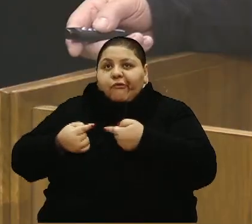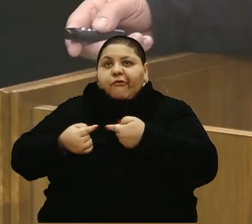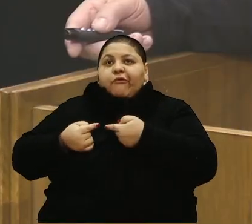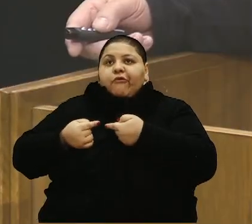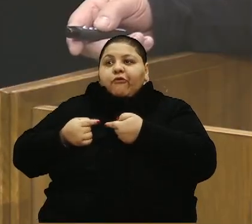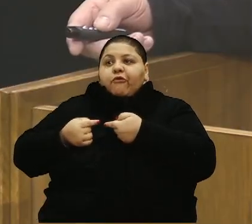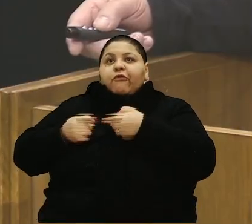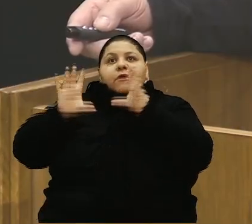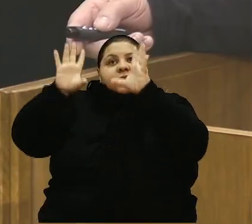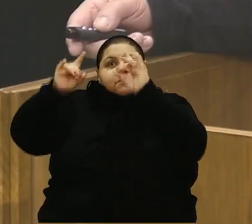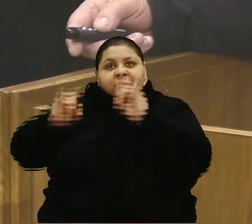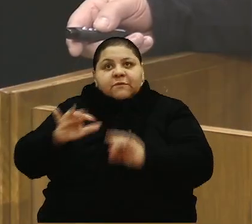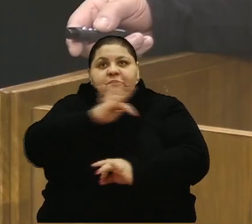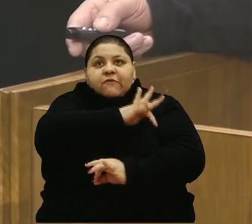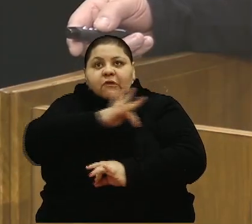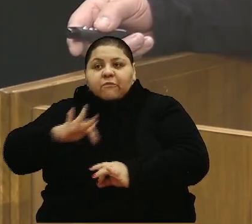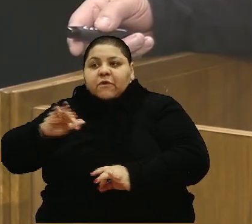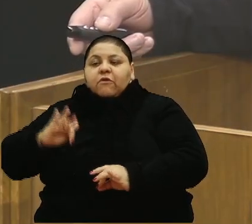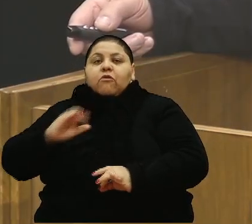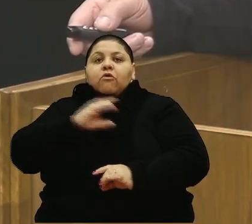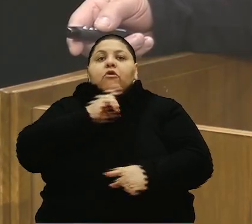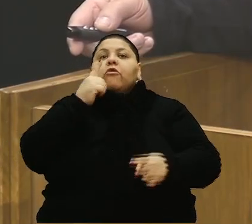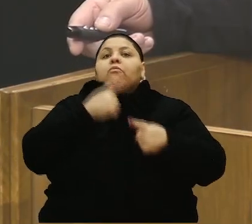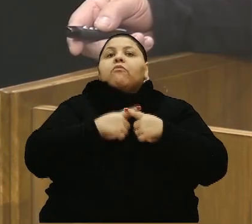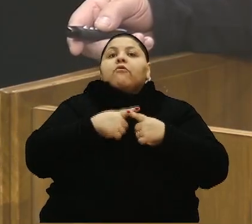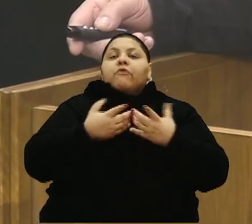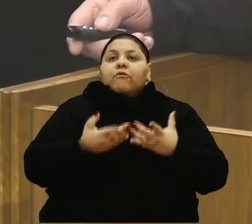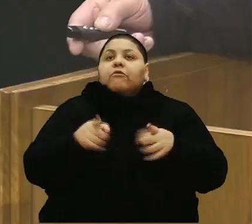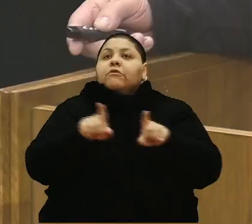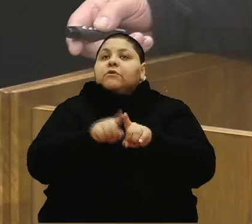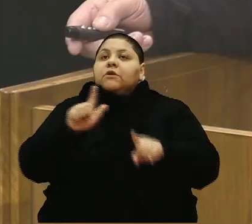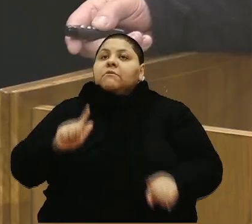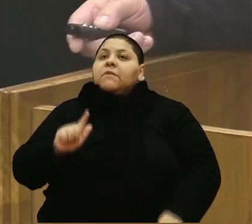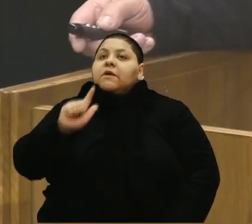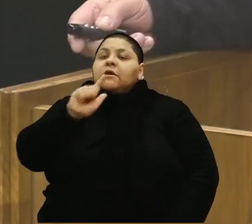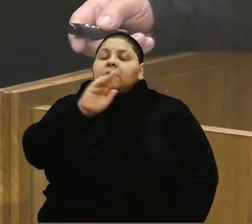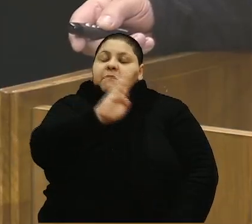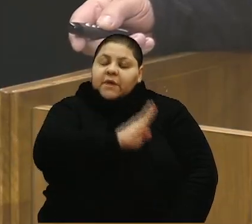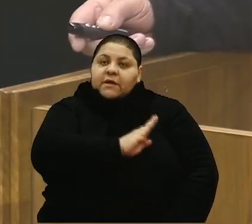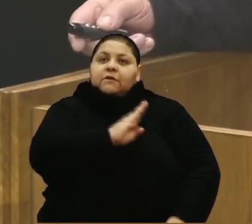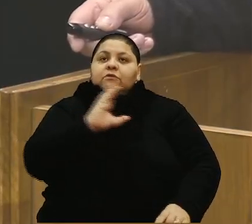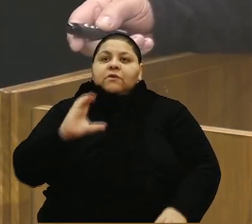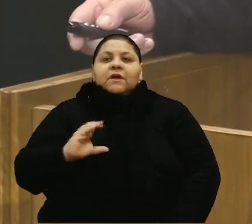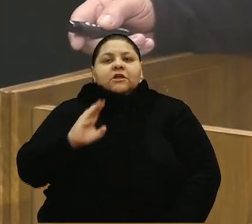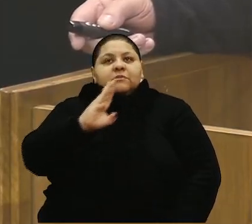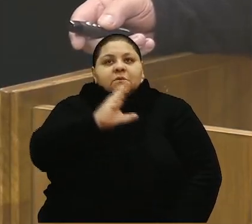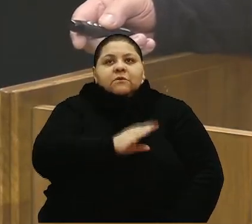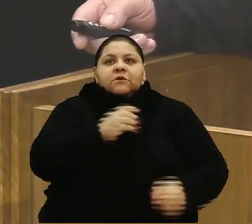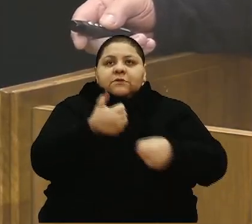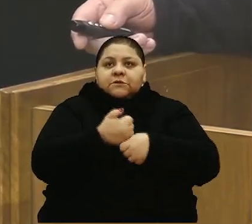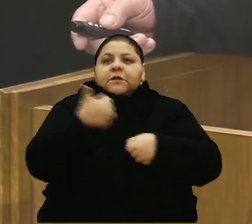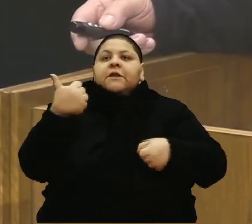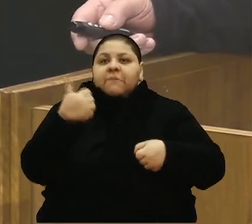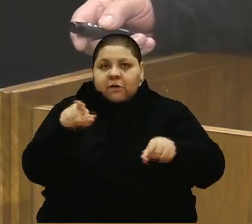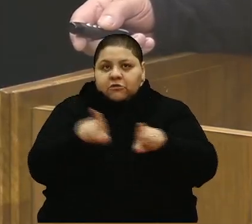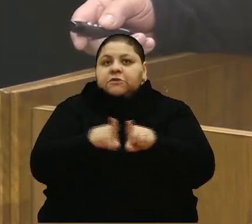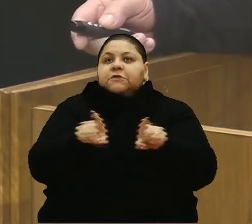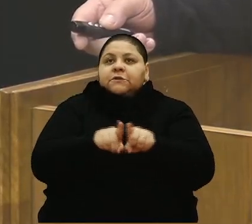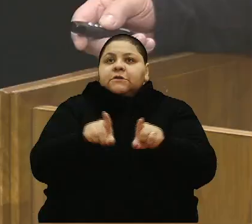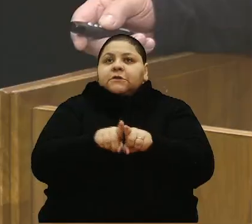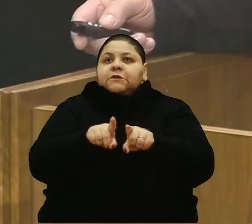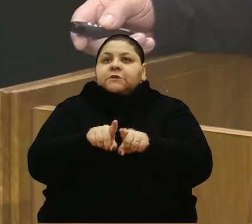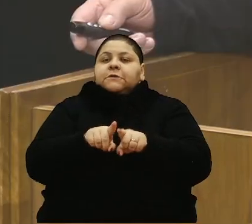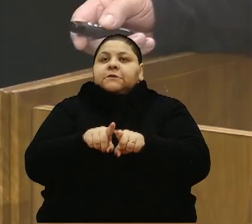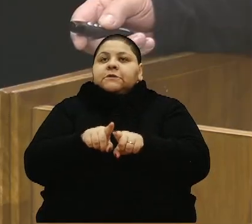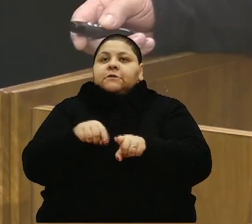Farroupilha e com Flores da Cunha, e por que não com Bento Garibaldi e Barbosa, né? Dentro das 14 cidades que